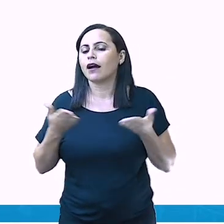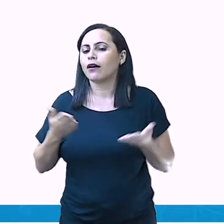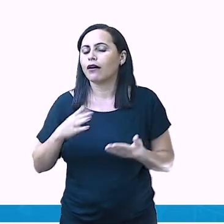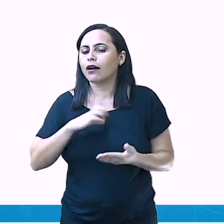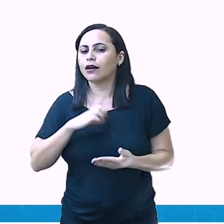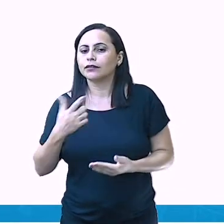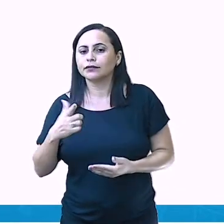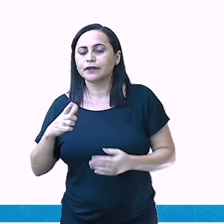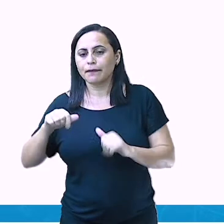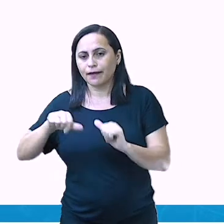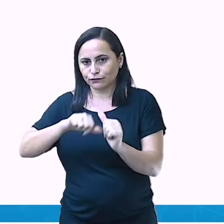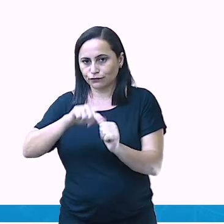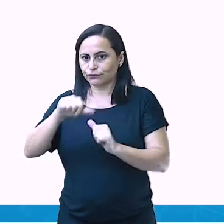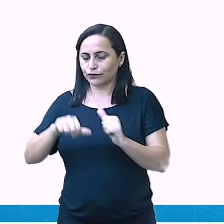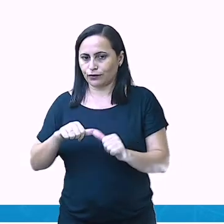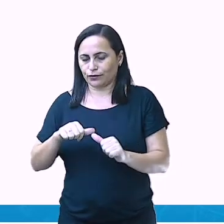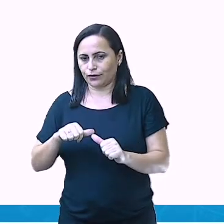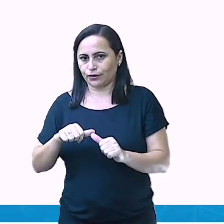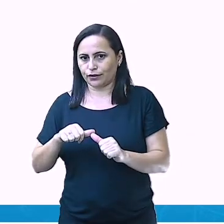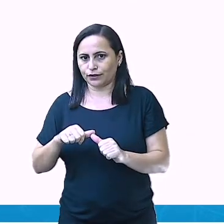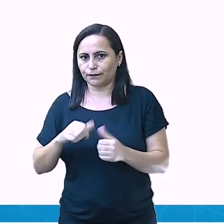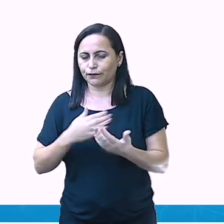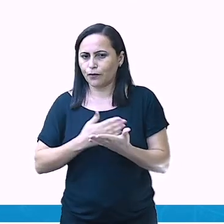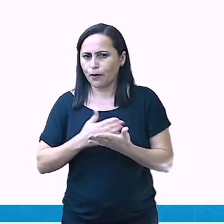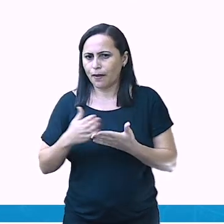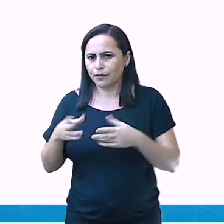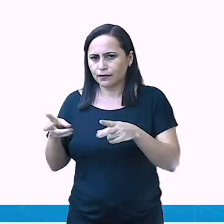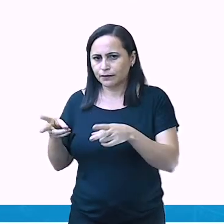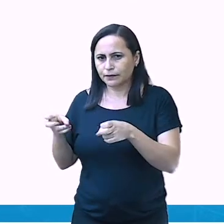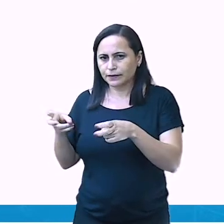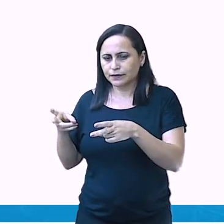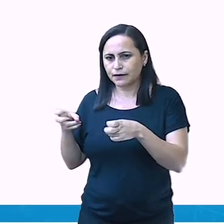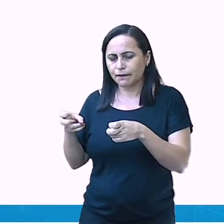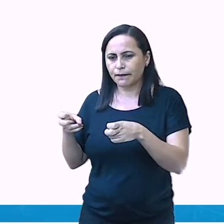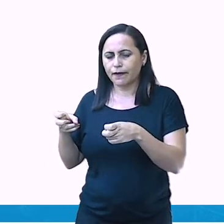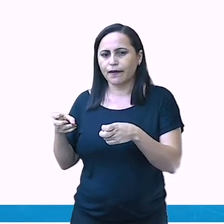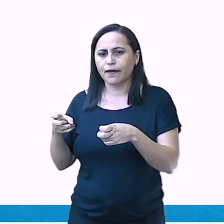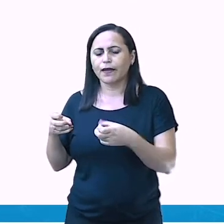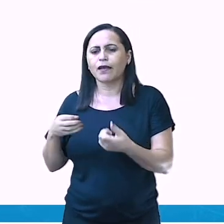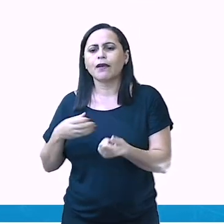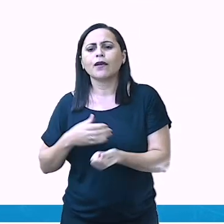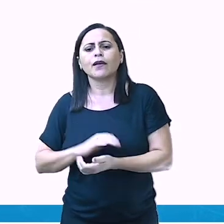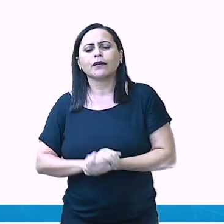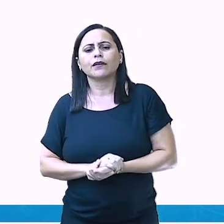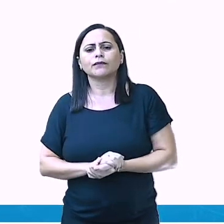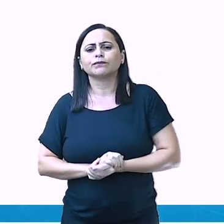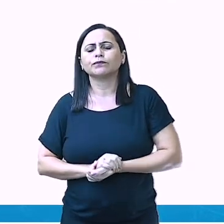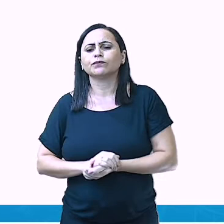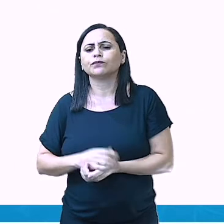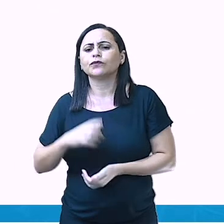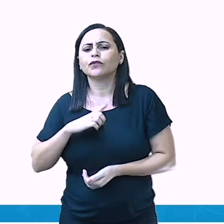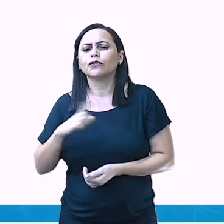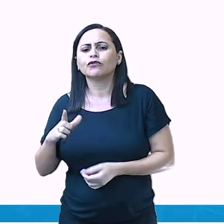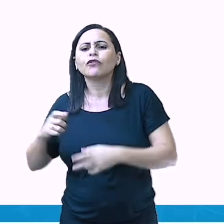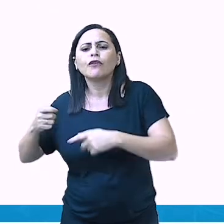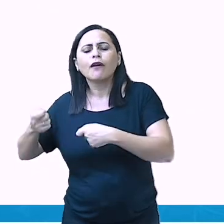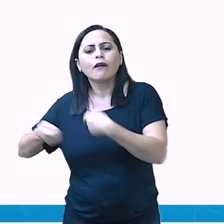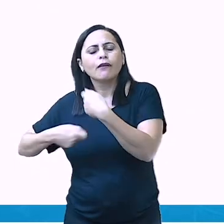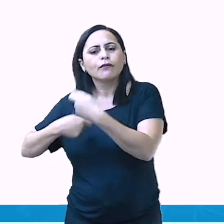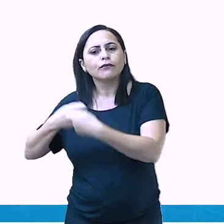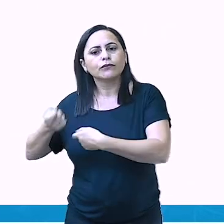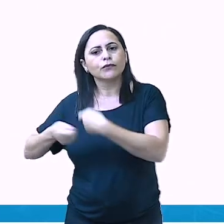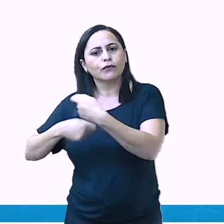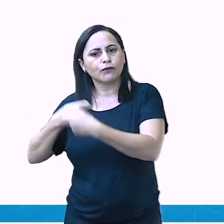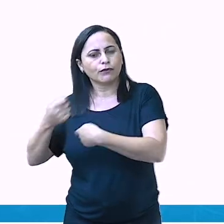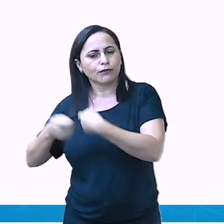Então a gente começa a ver aqui que as práticas comerciais dentro das cidades, que foram bastante importantes, vem com o